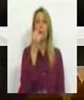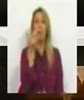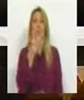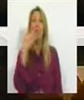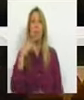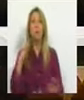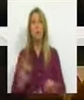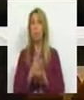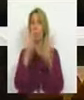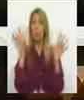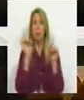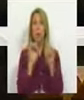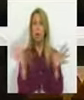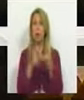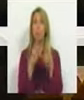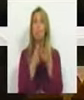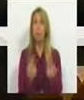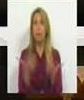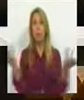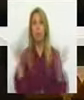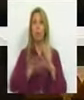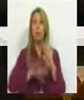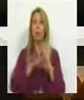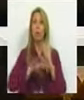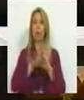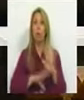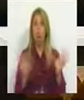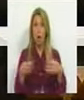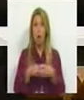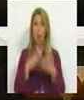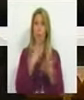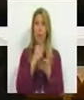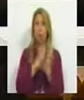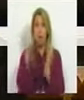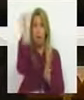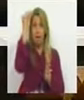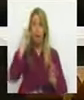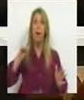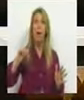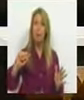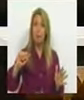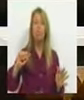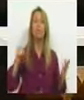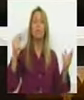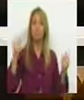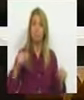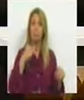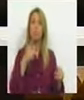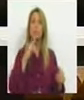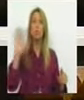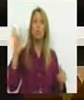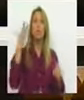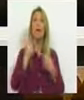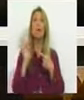é muito clara sobre esta matéria e, segundo os relatórios do agrupamento das escolas de Viana do Alentejo, são apontadas como prioridade os